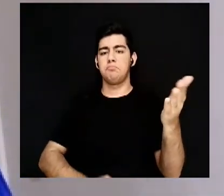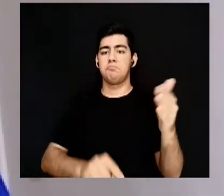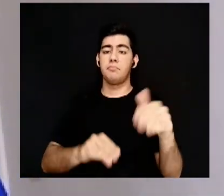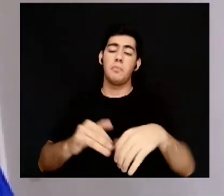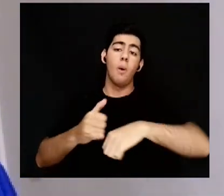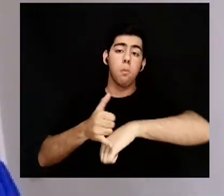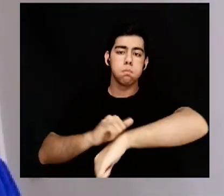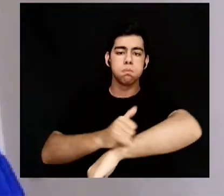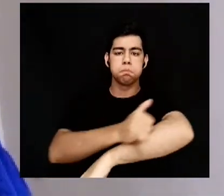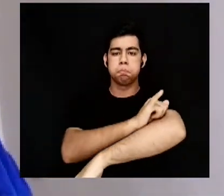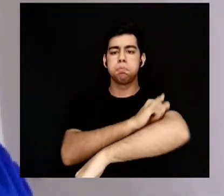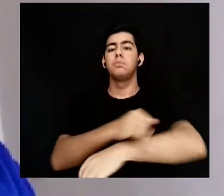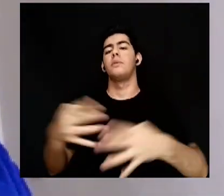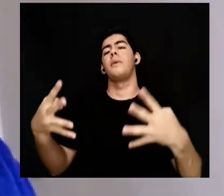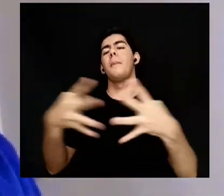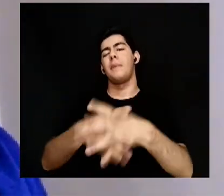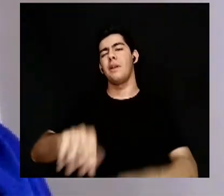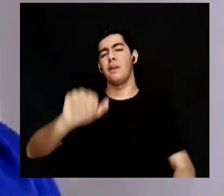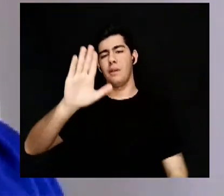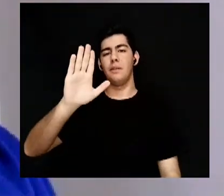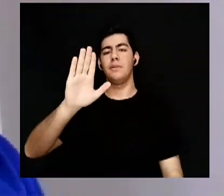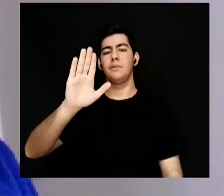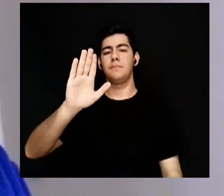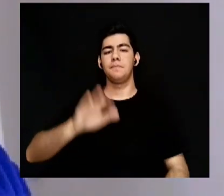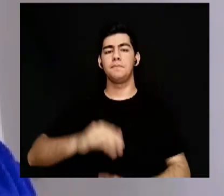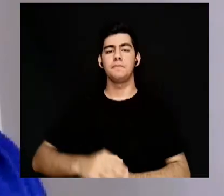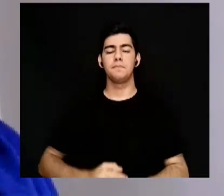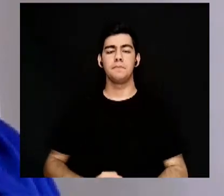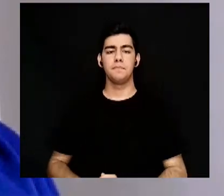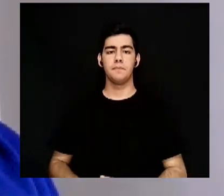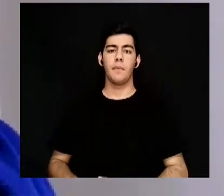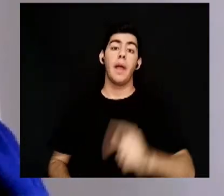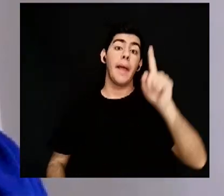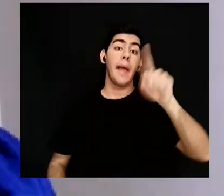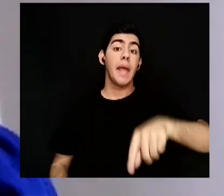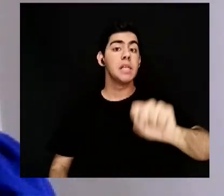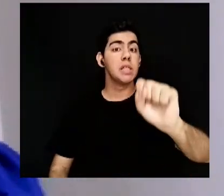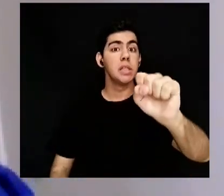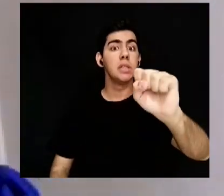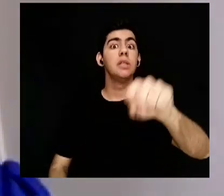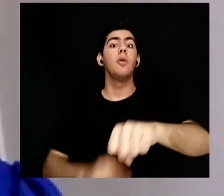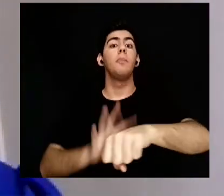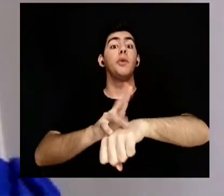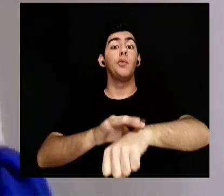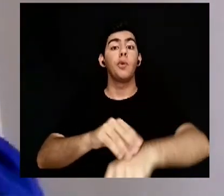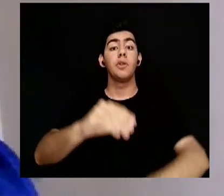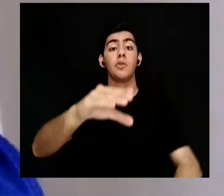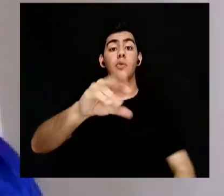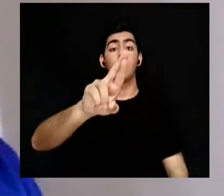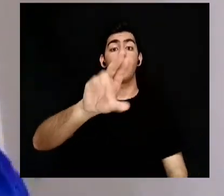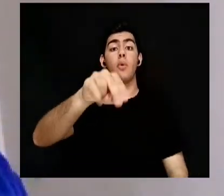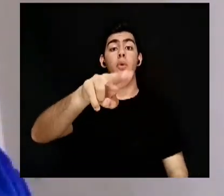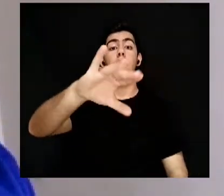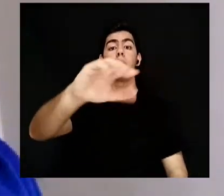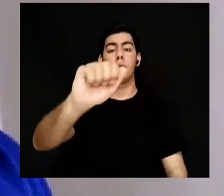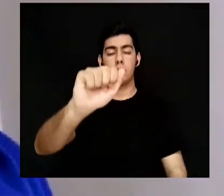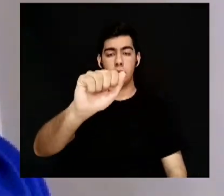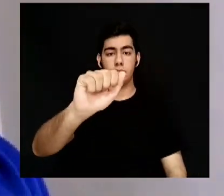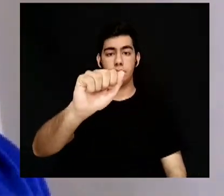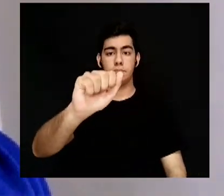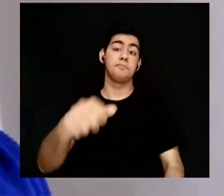pessoas imaginam. Sim, é uma doença crônica, recidivante, e como qualquer doença crônica, tem que ser tratada para